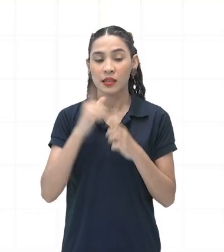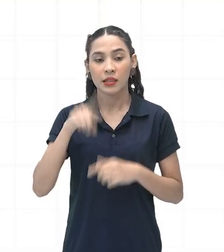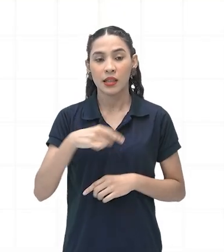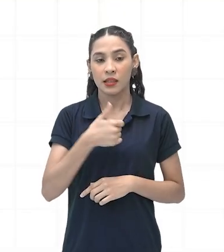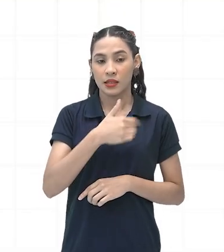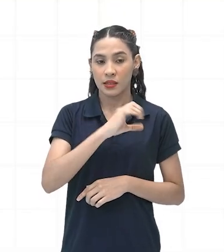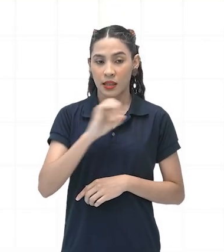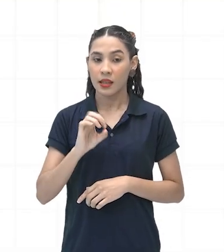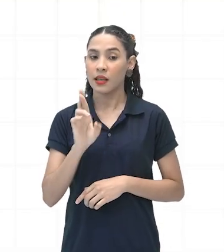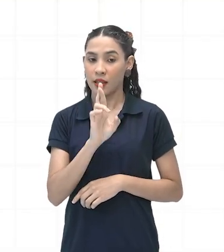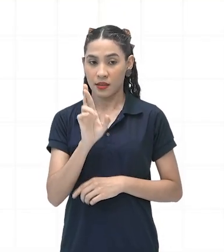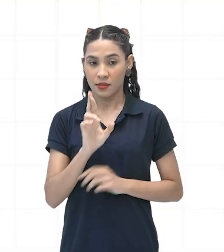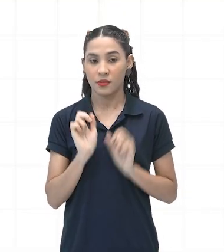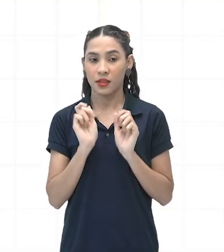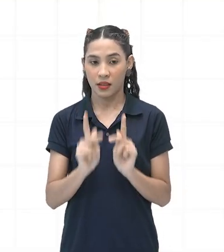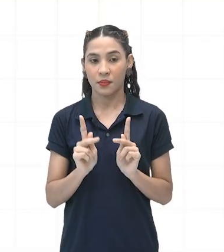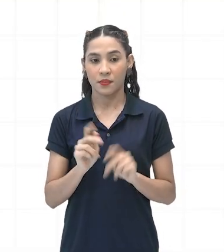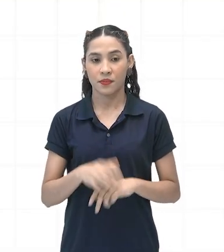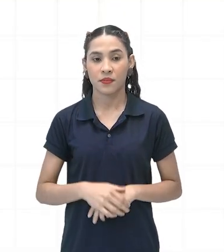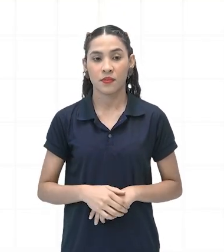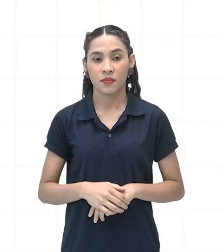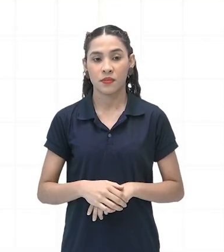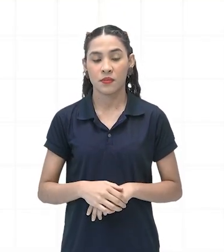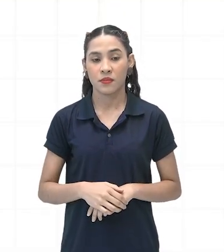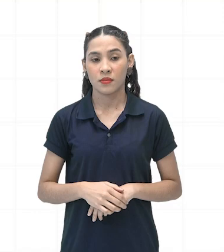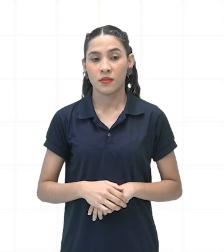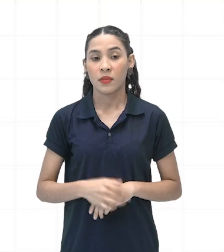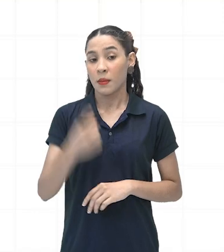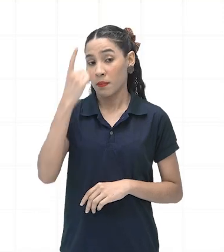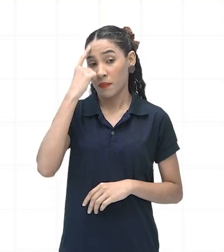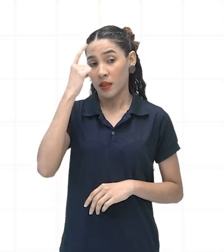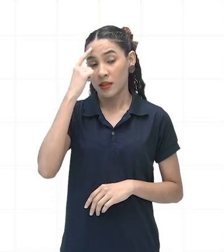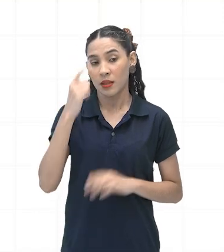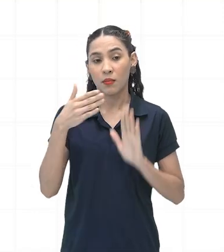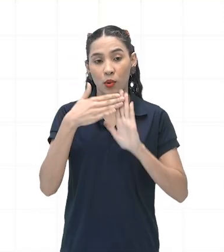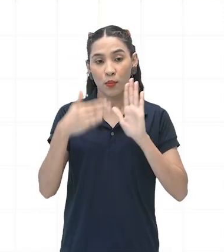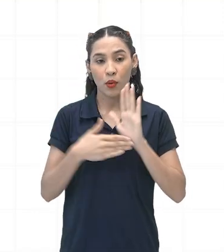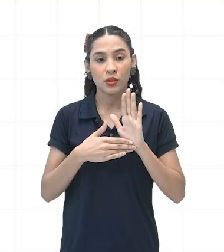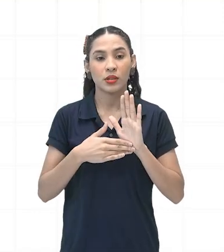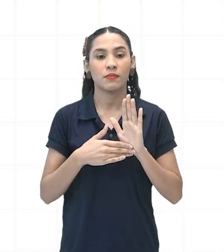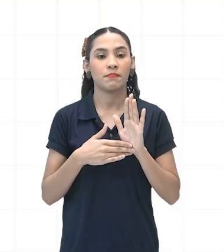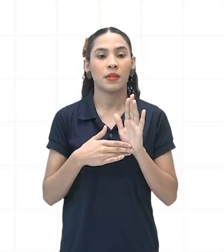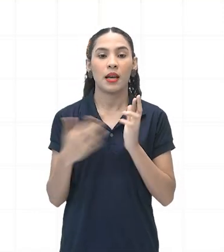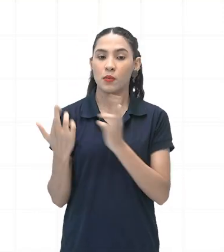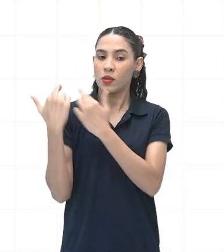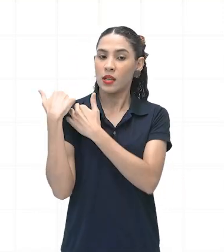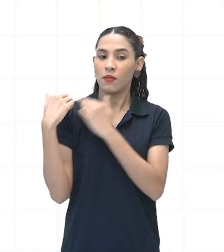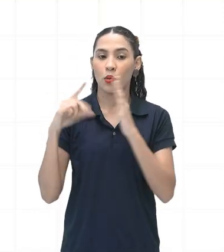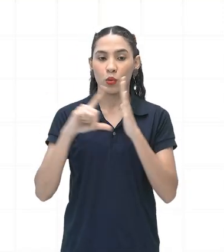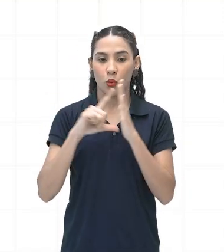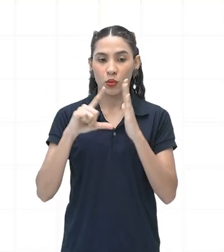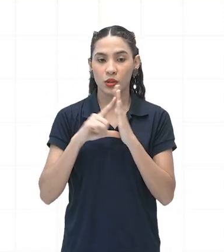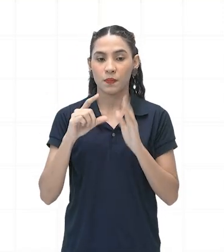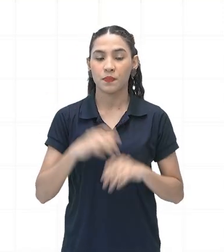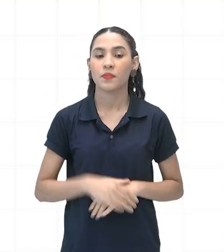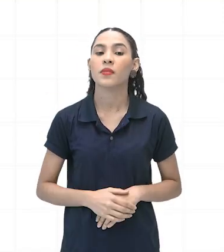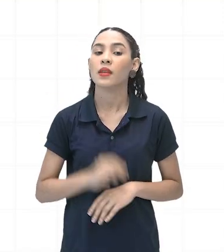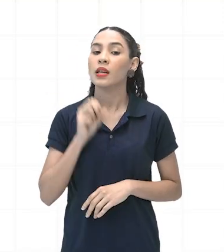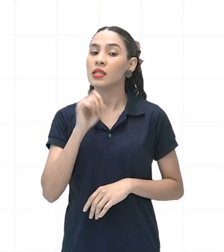é R$100, certo? Vamos pensar primeiro na proposta do vendedor.